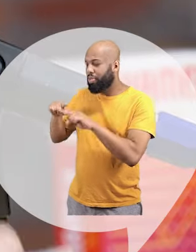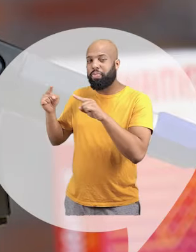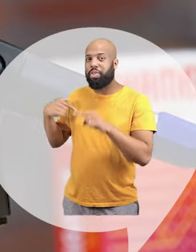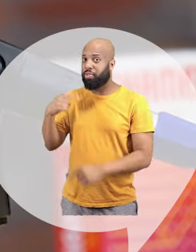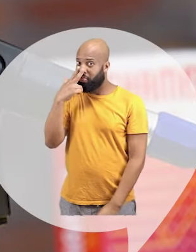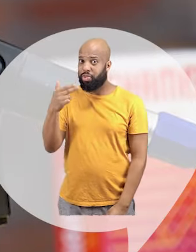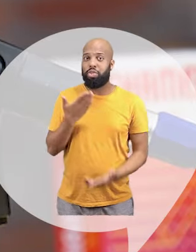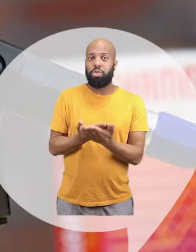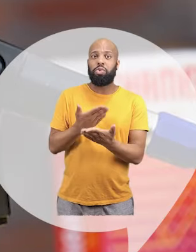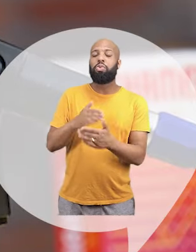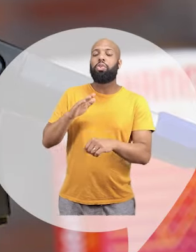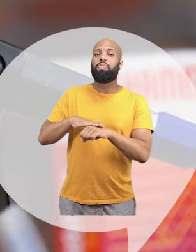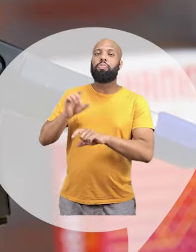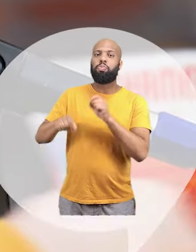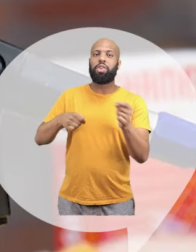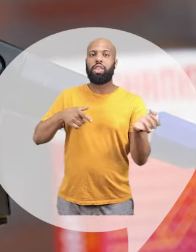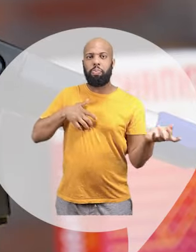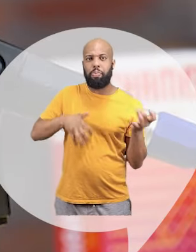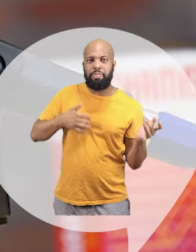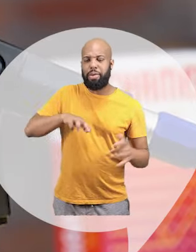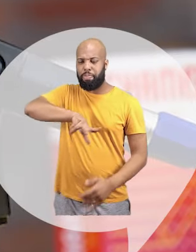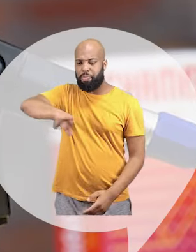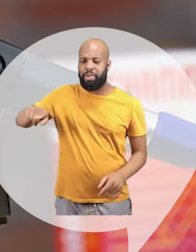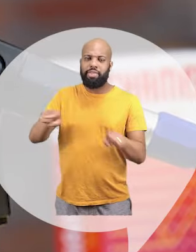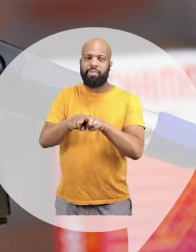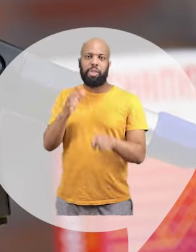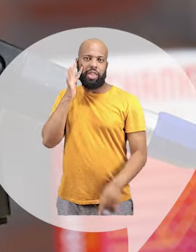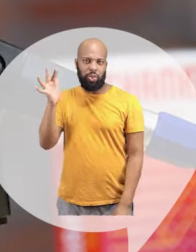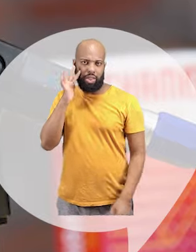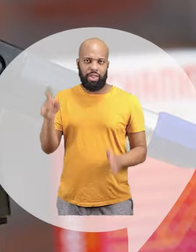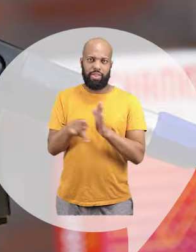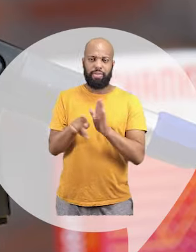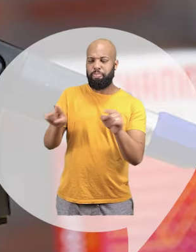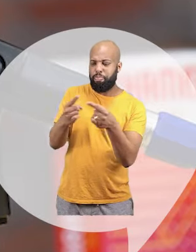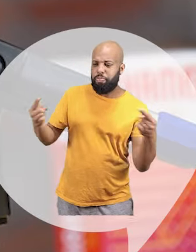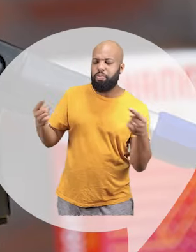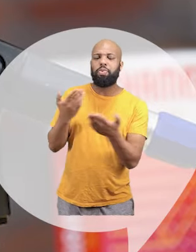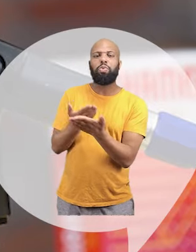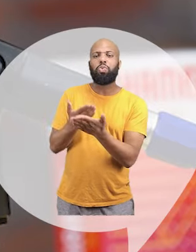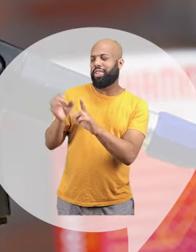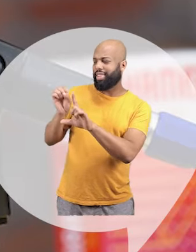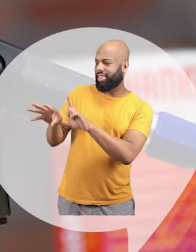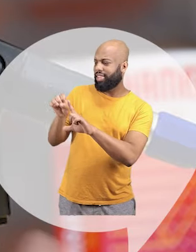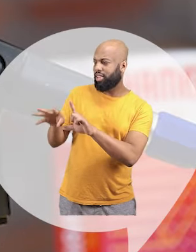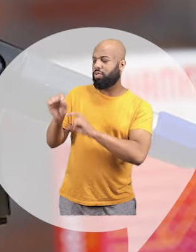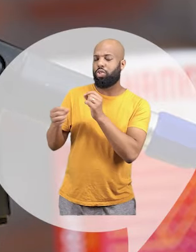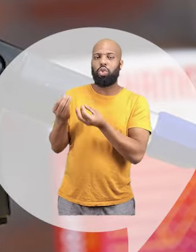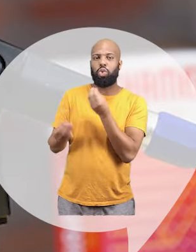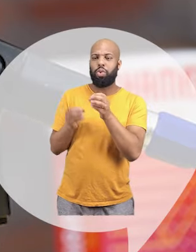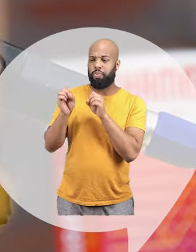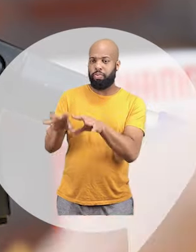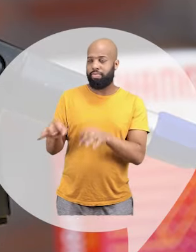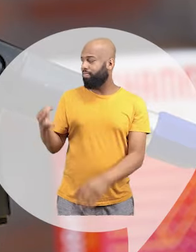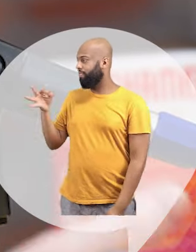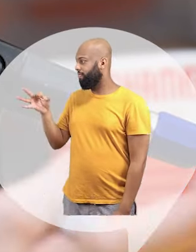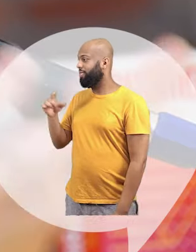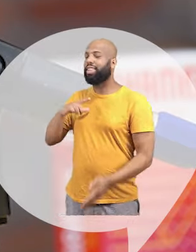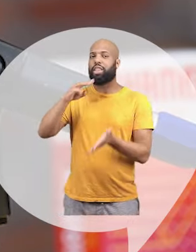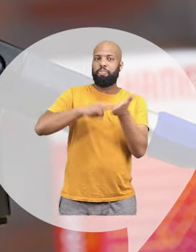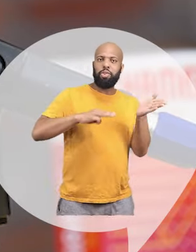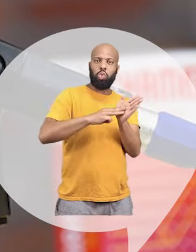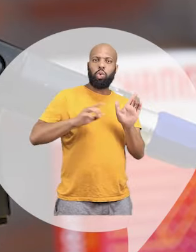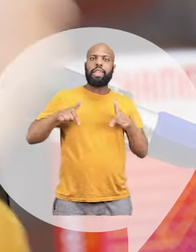mas acho que você está estudando mais instrumentos e teoria musical e desse tá estudando como ele licenciatura como da aula